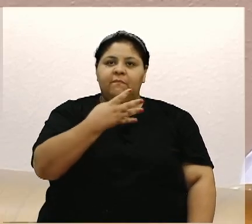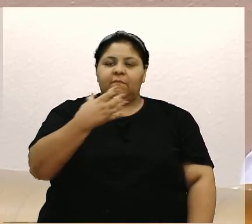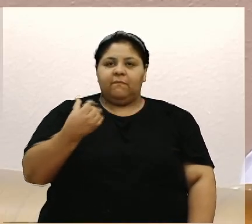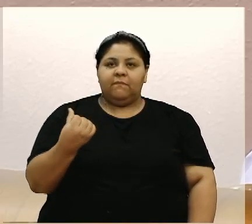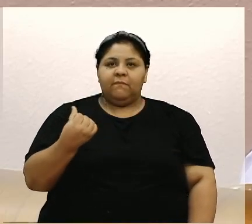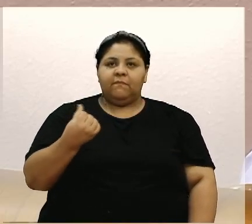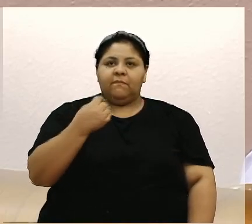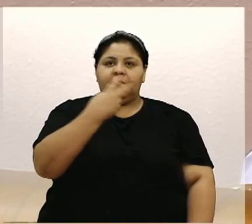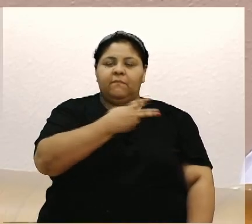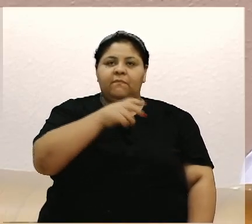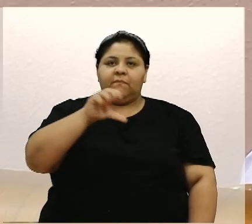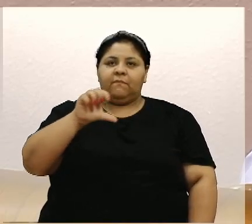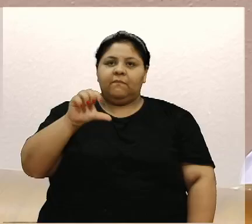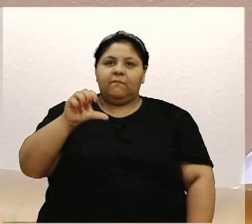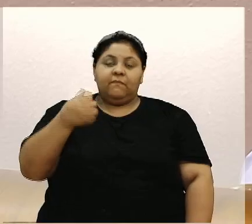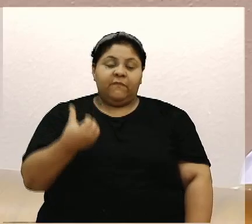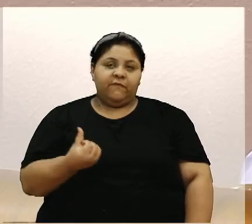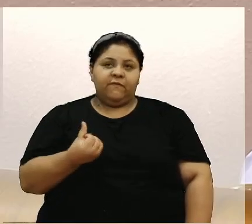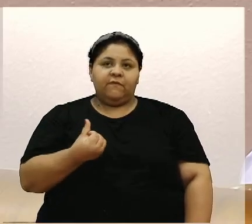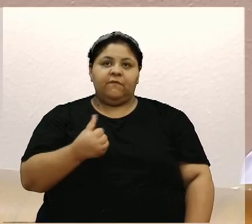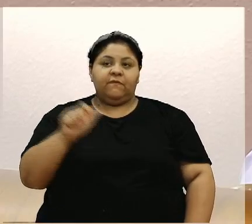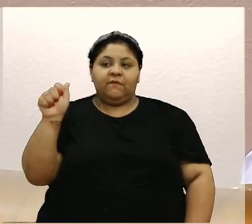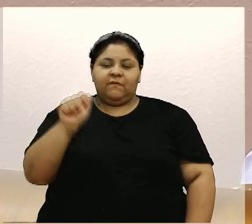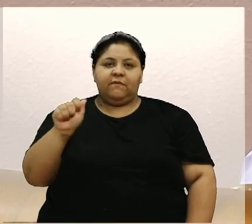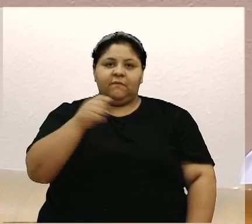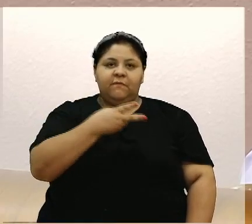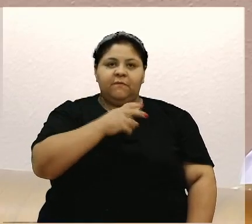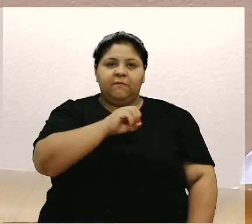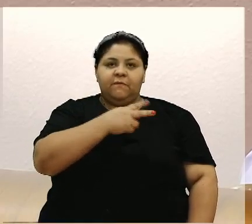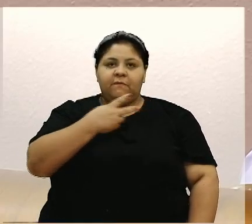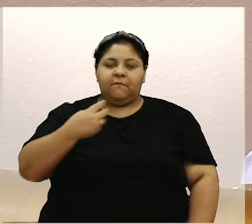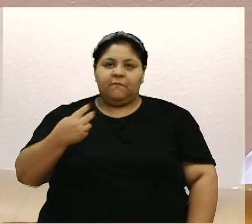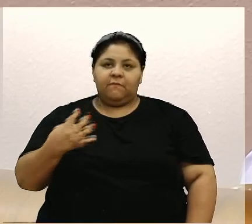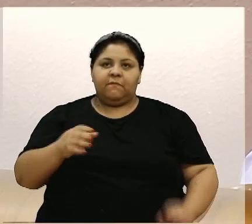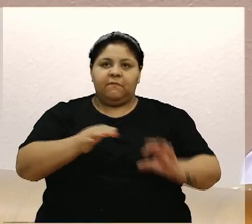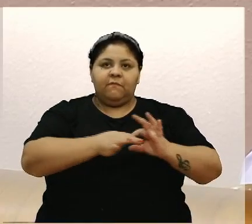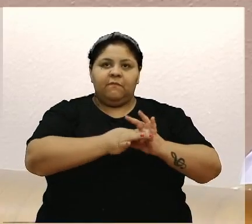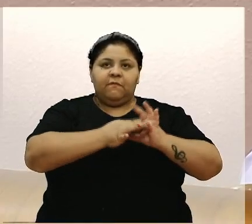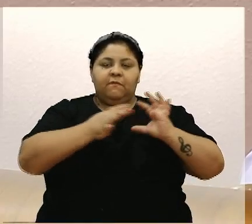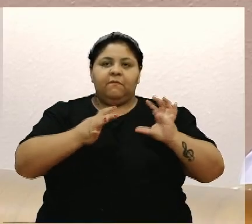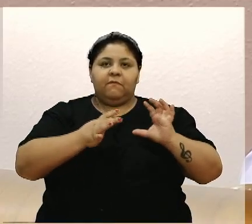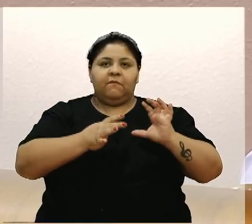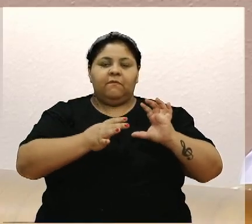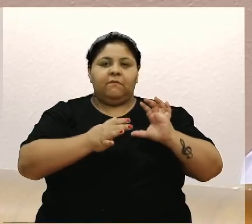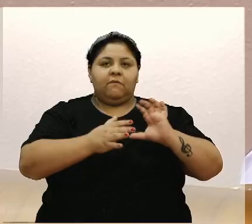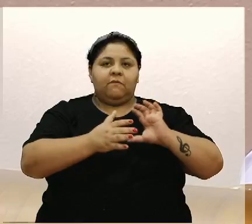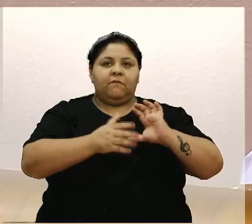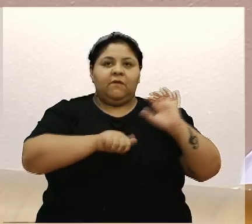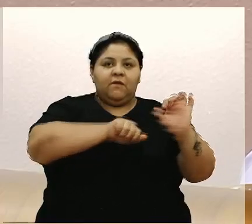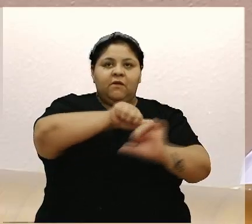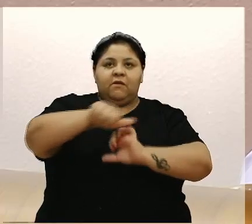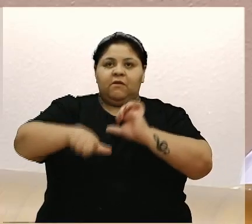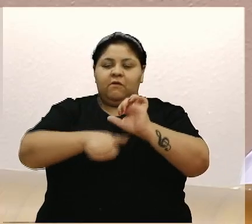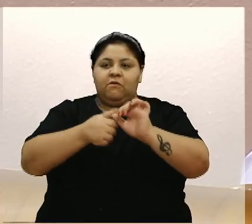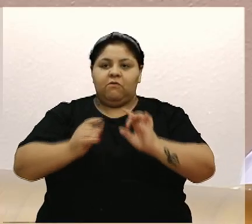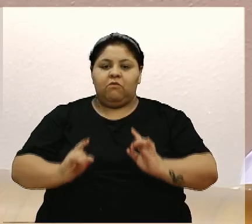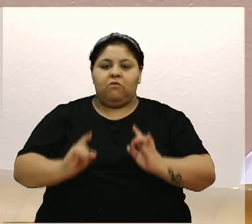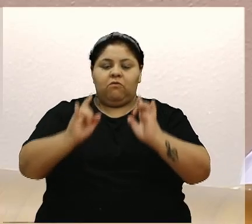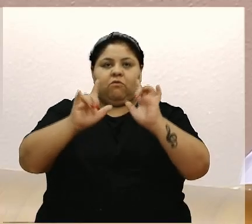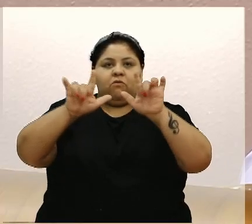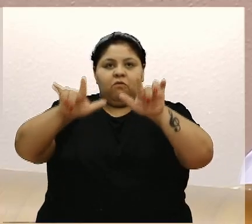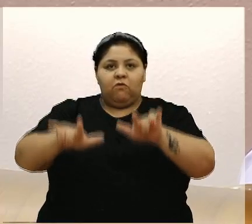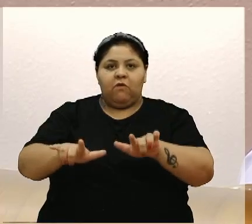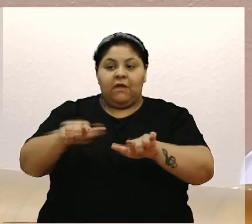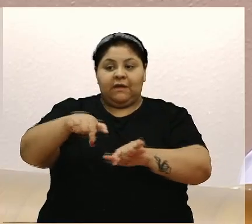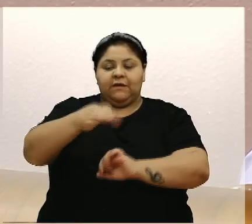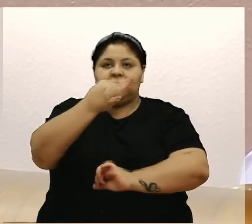8.846, de 26 de agosto de 2022, que desafeta e autoriza a permuta de imóvel de propriedade do município de Caxias